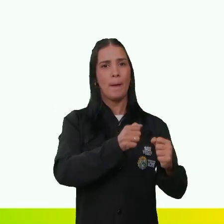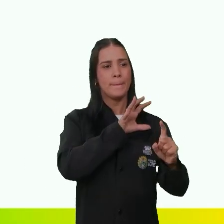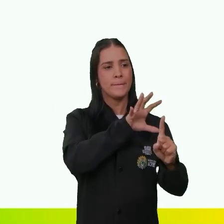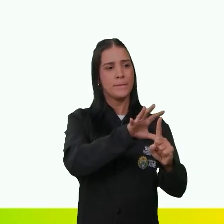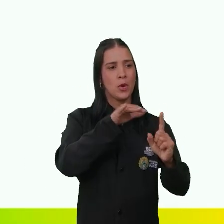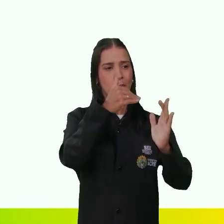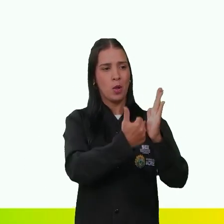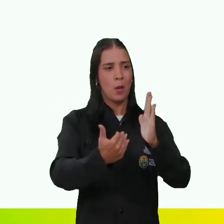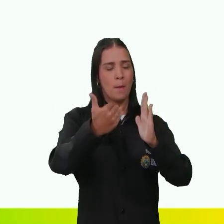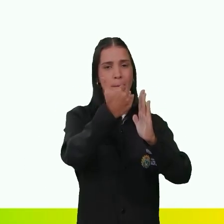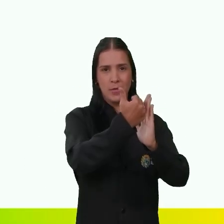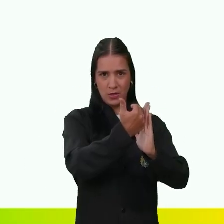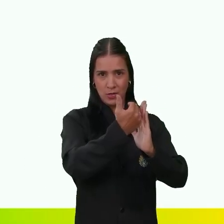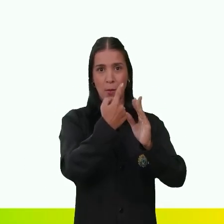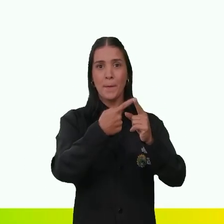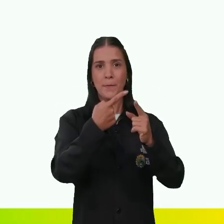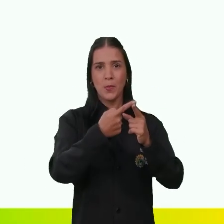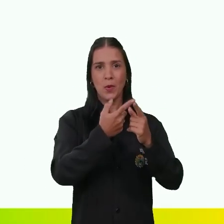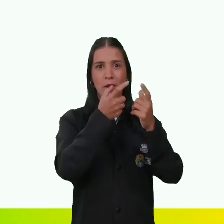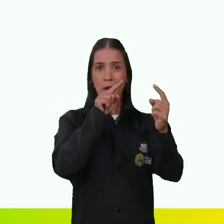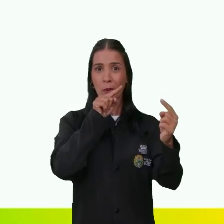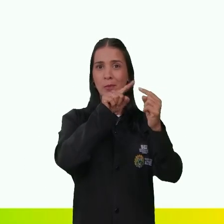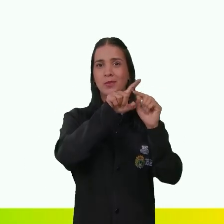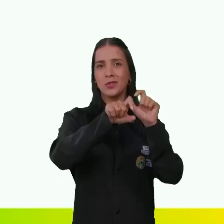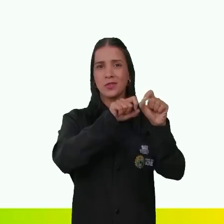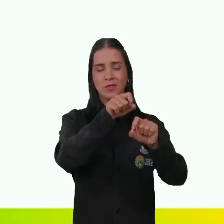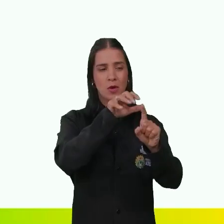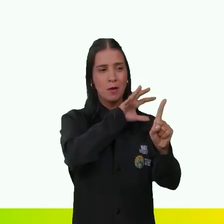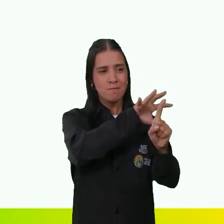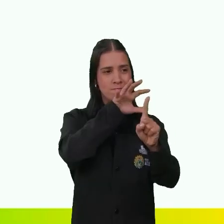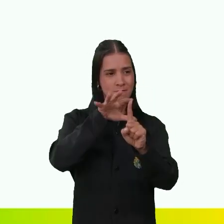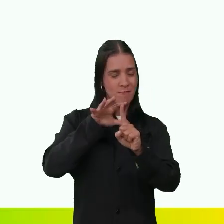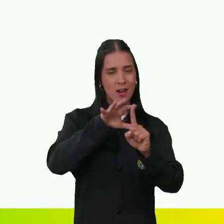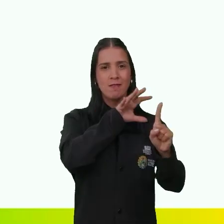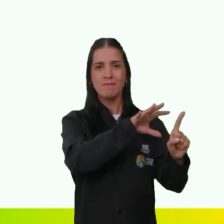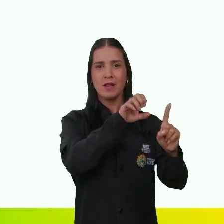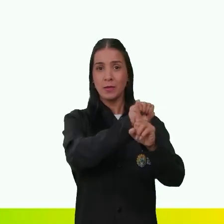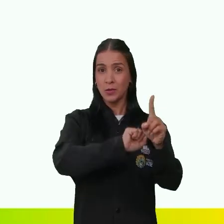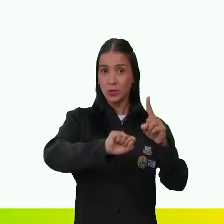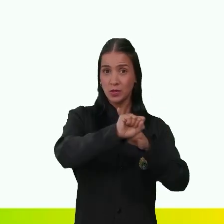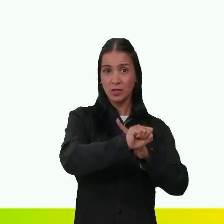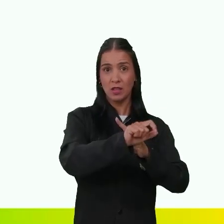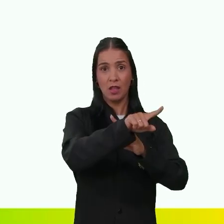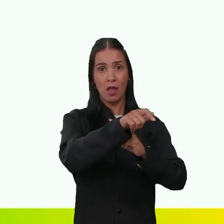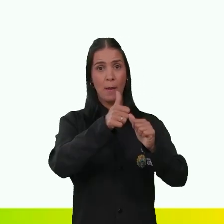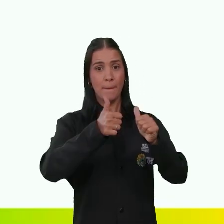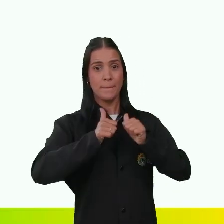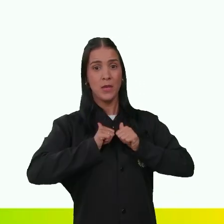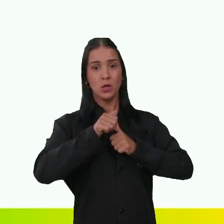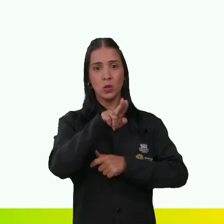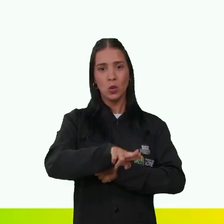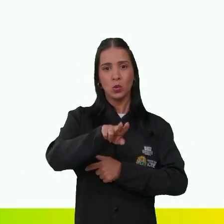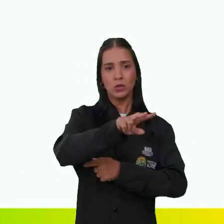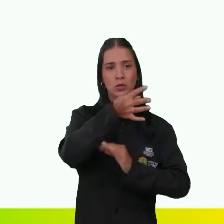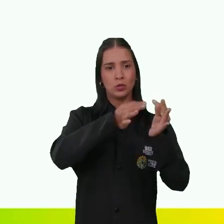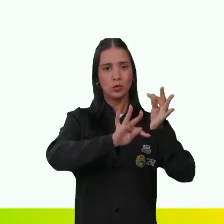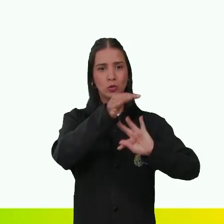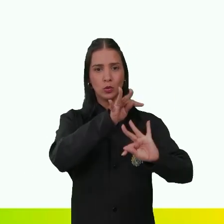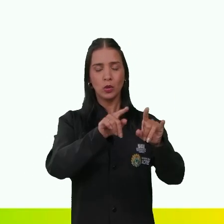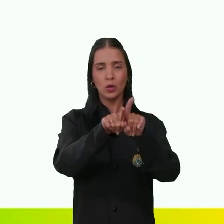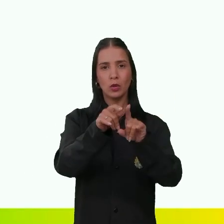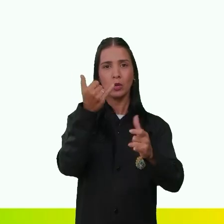buscando disciplinar a população e seus comportamentos através de tecnologias e informações.